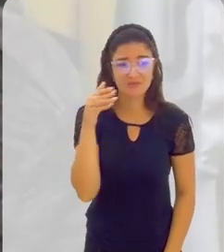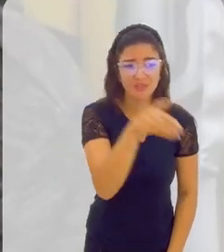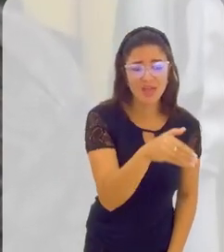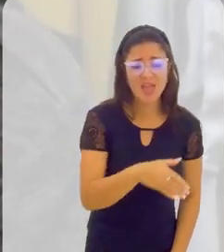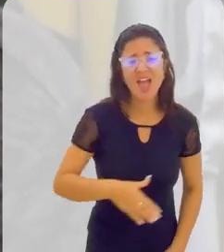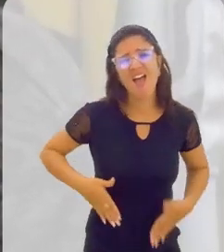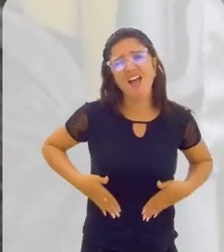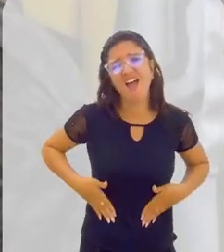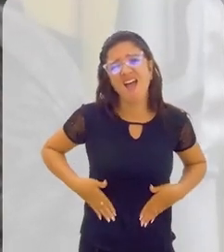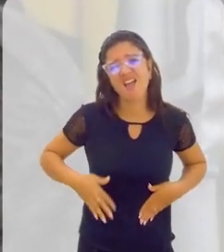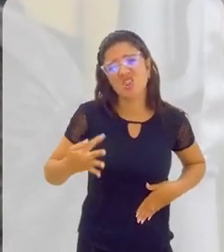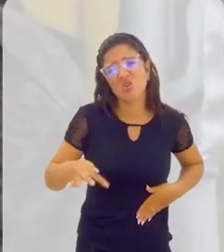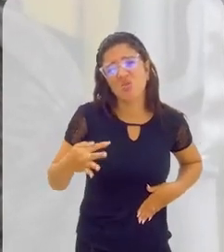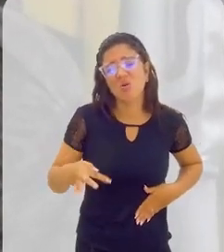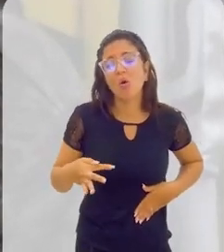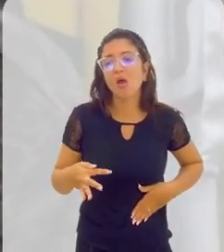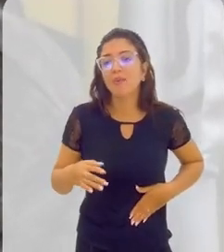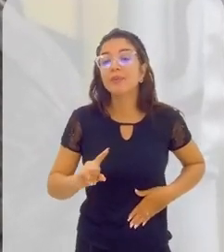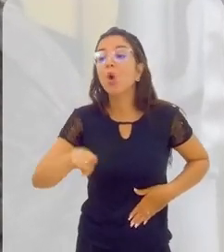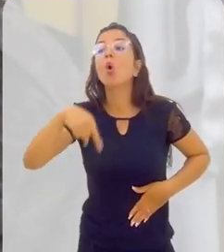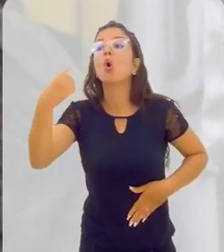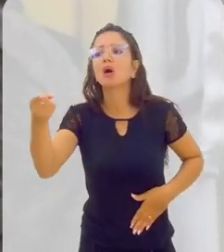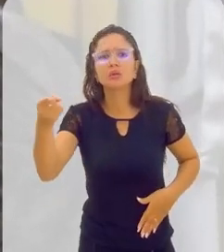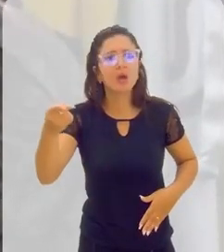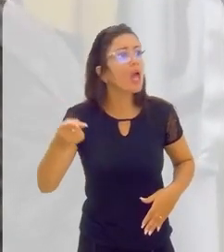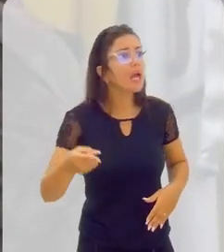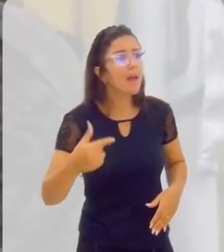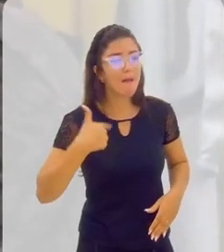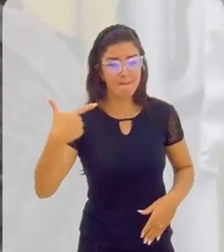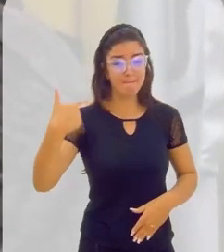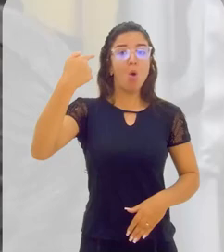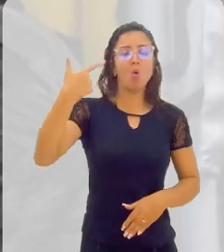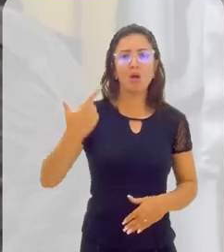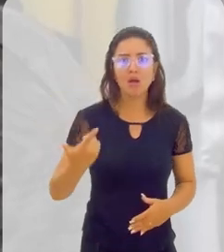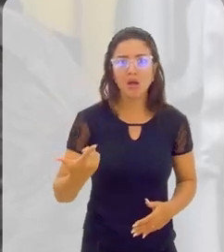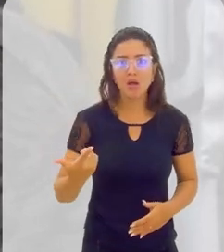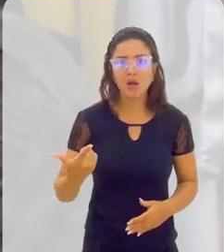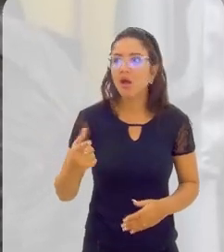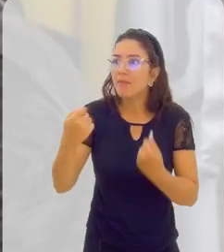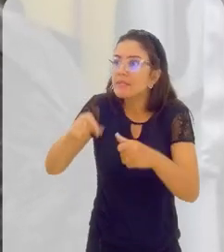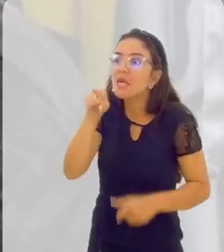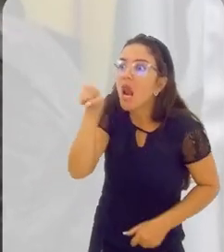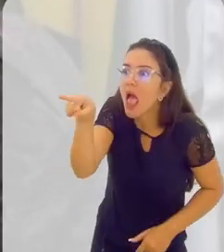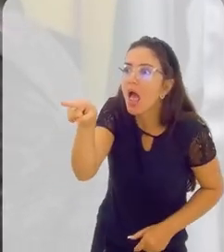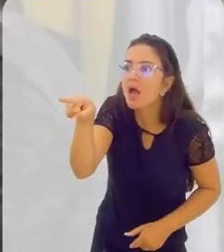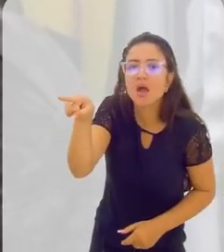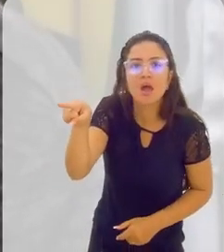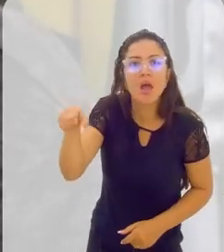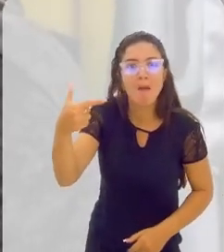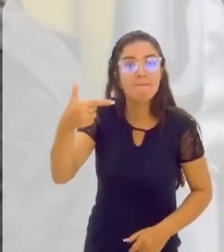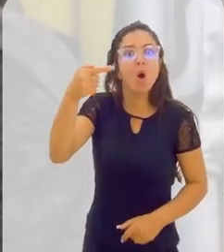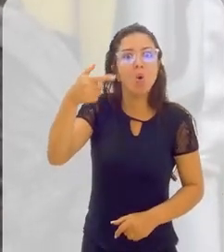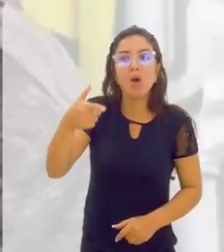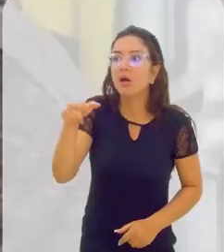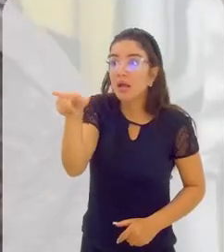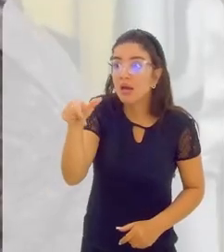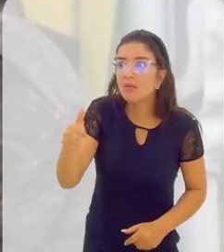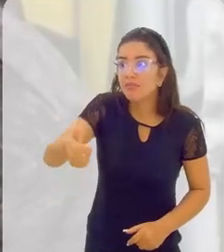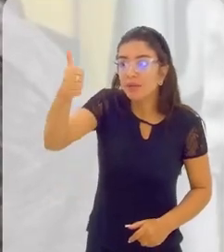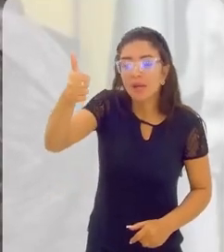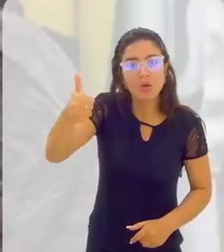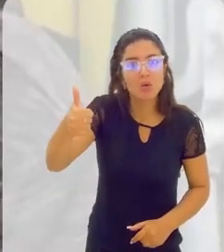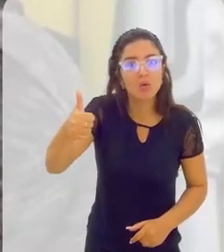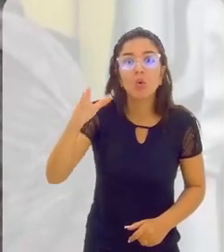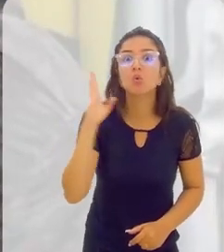2 meses e o outro acabou de levar um tiro por exemplo Lógico você tem que atender o outro primeiro porque ele é mais urgente não importa a idade